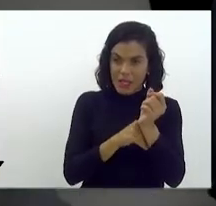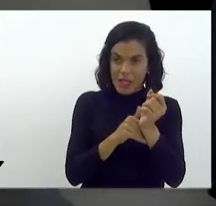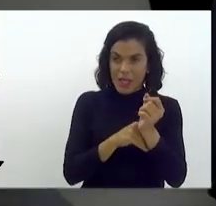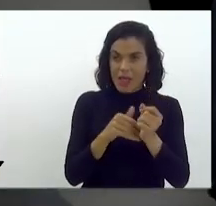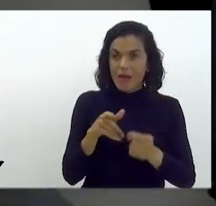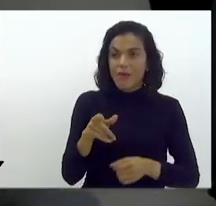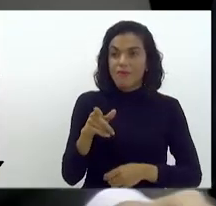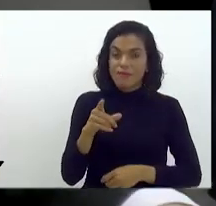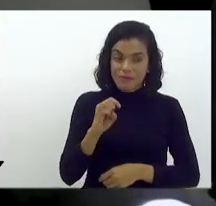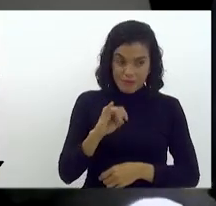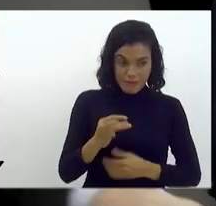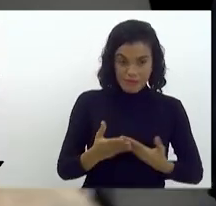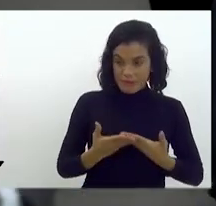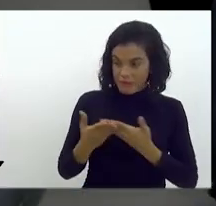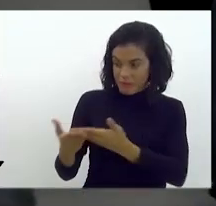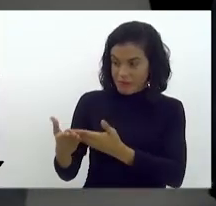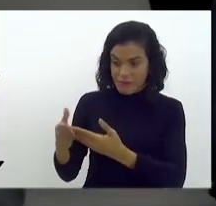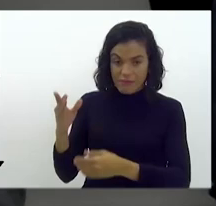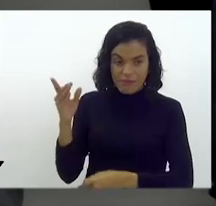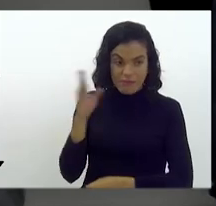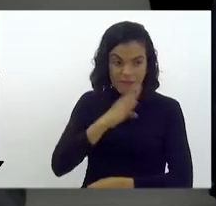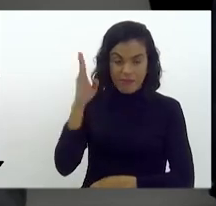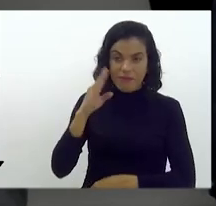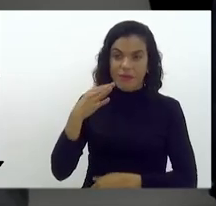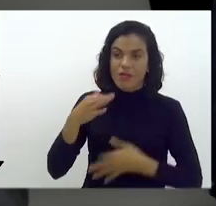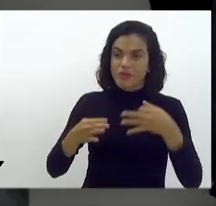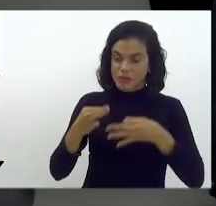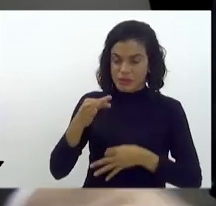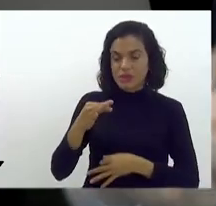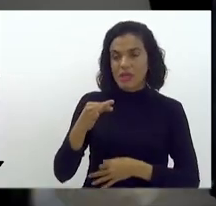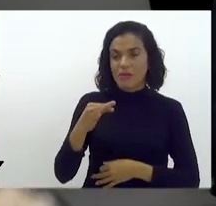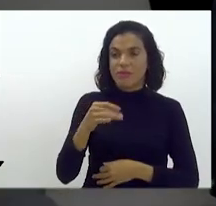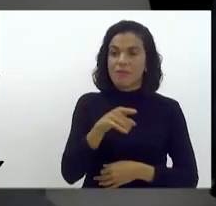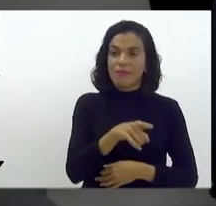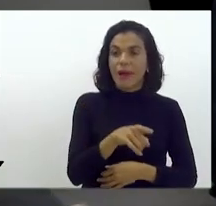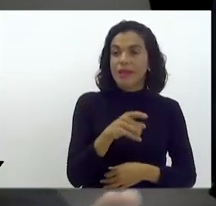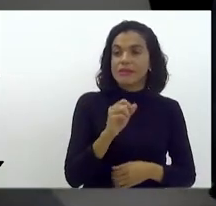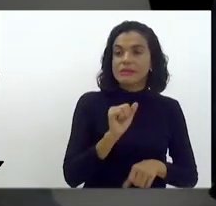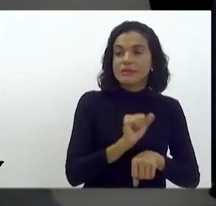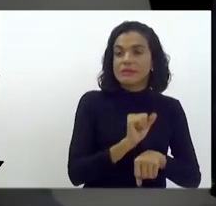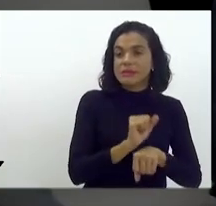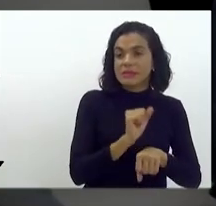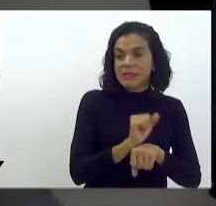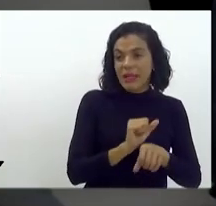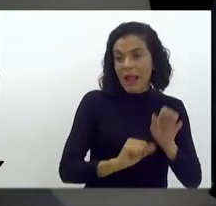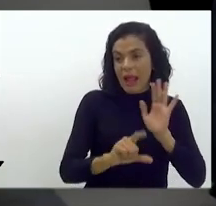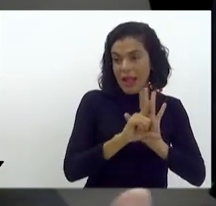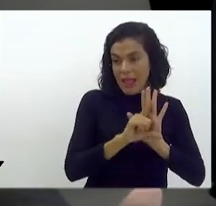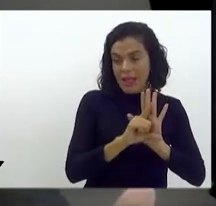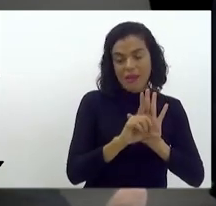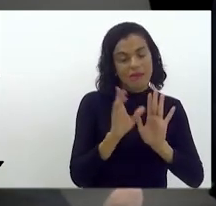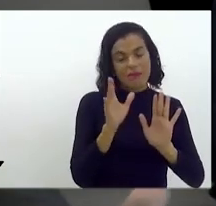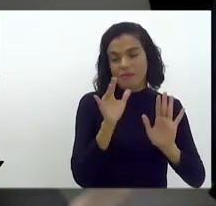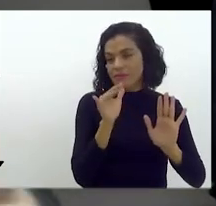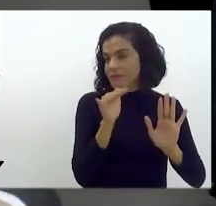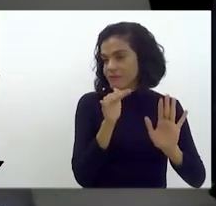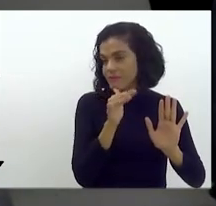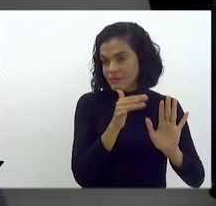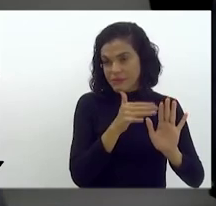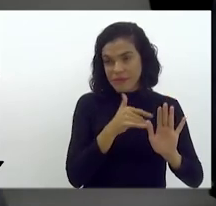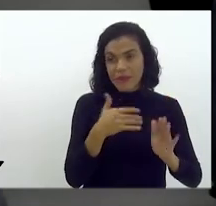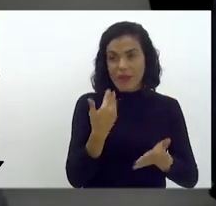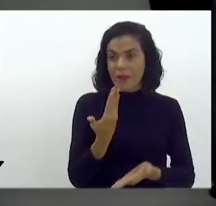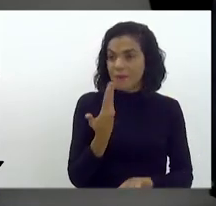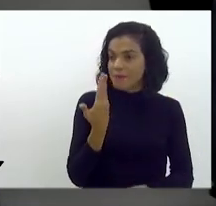ela tem agilidade se ela for usar a parte técnica essa questão é levar um ano então ela perde